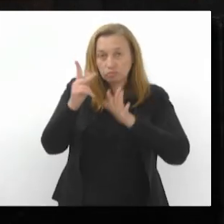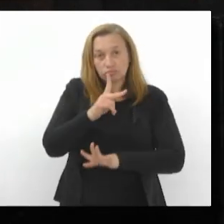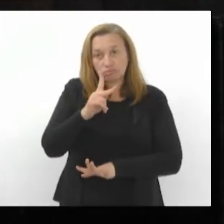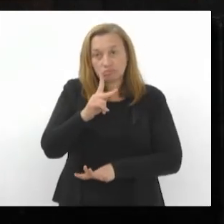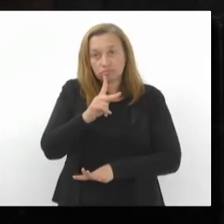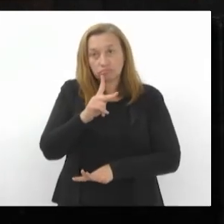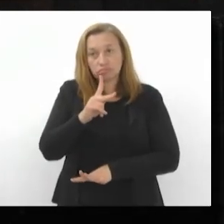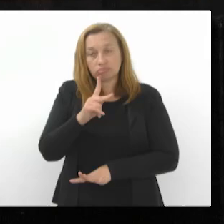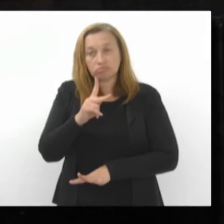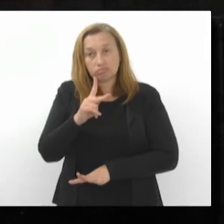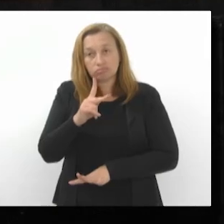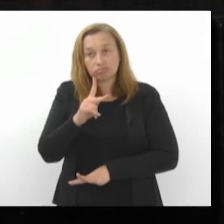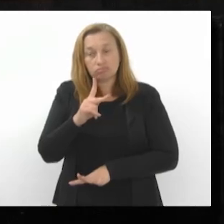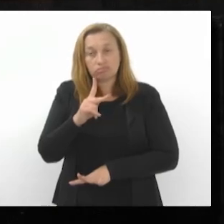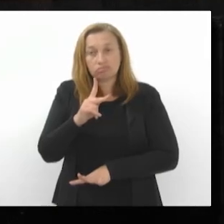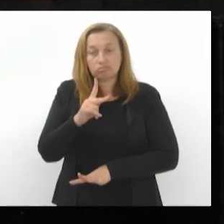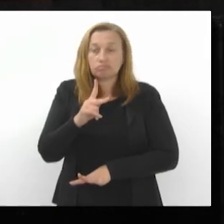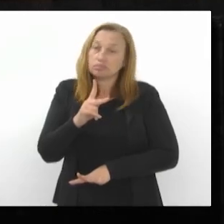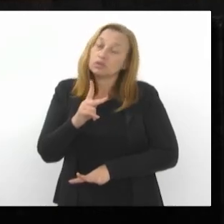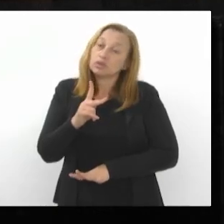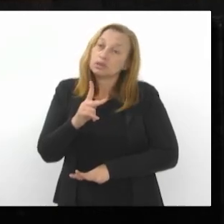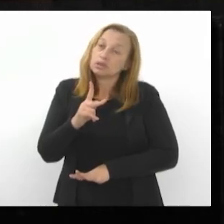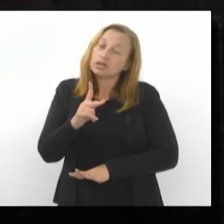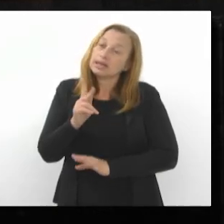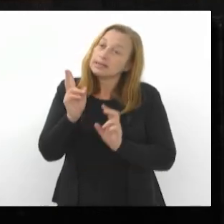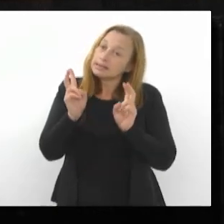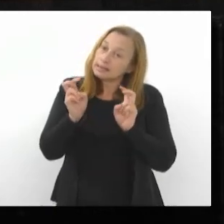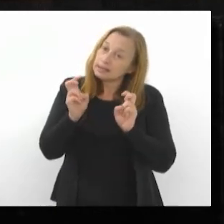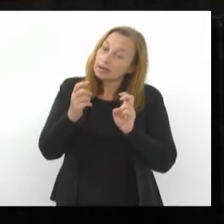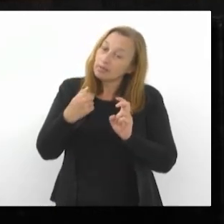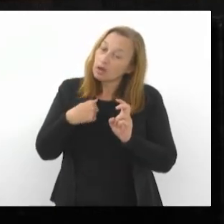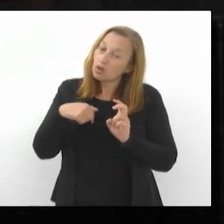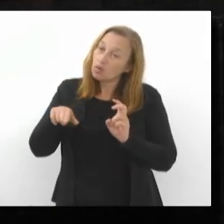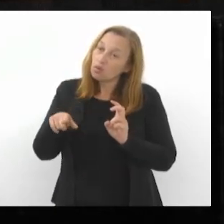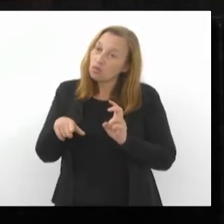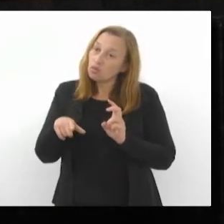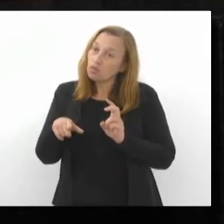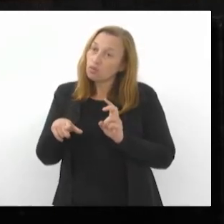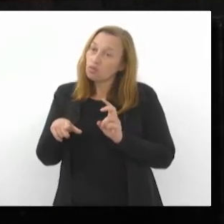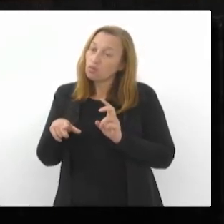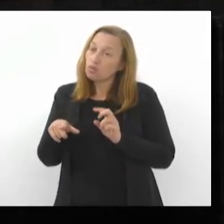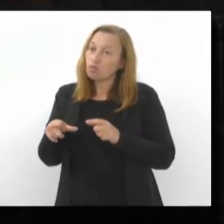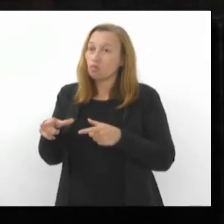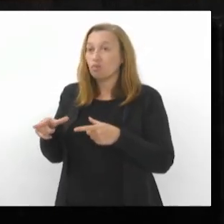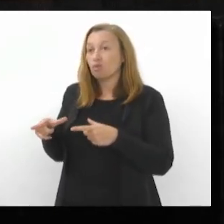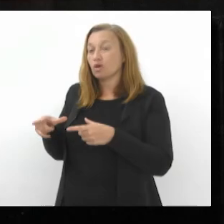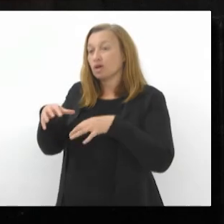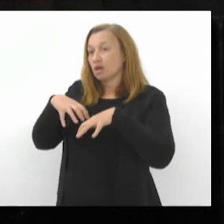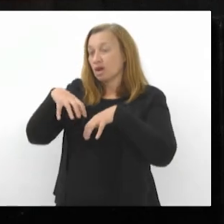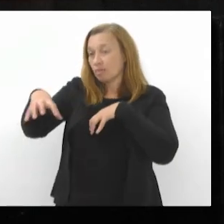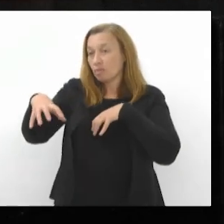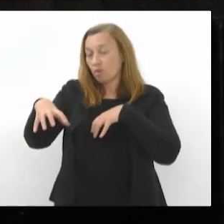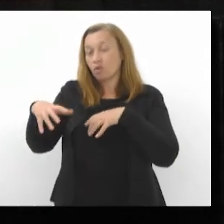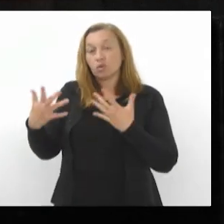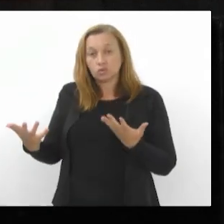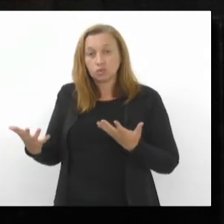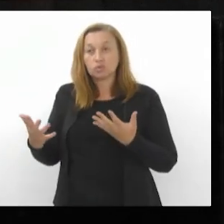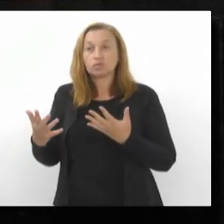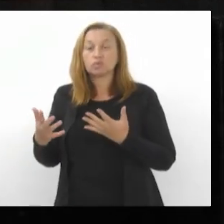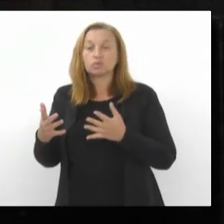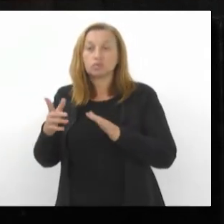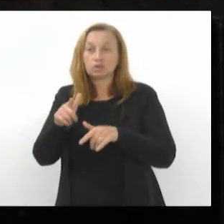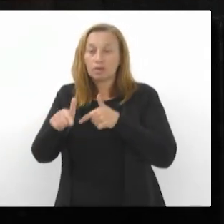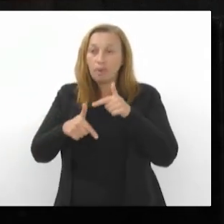Vossa Excelência esteve em Brasília, eu participei de forma remota da audiência pública, houve um